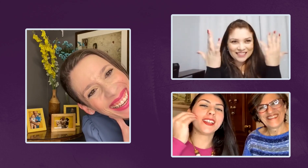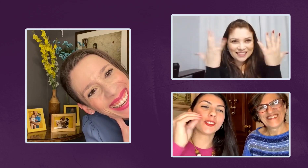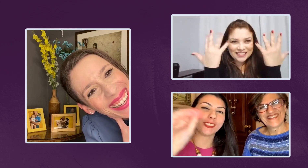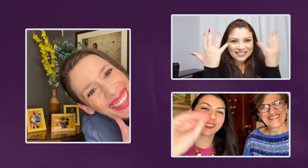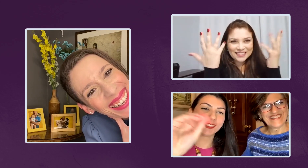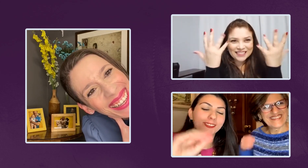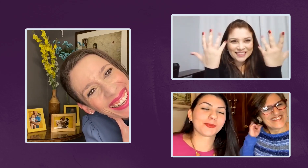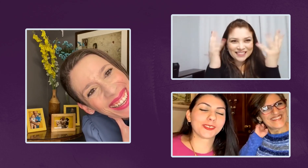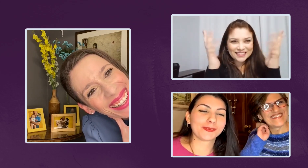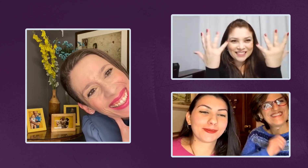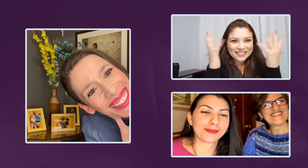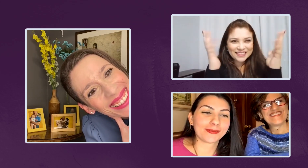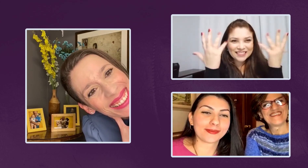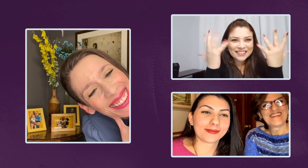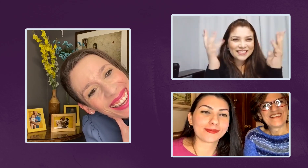Beijos.